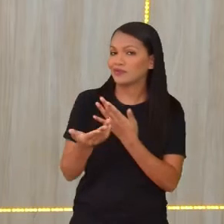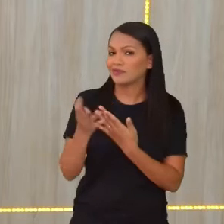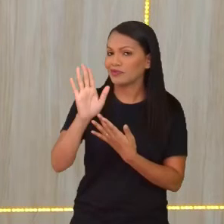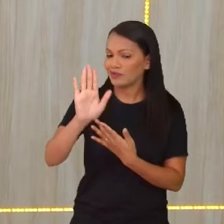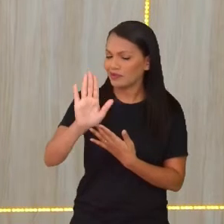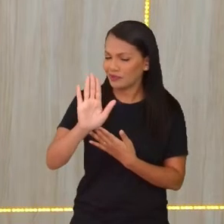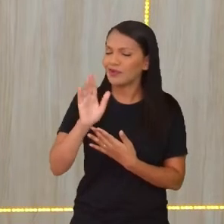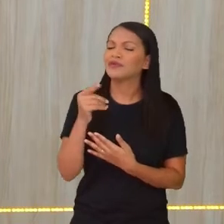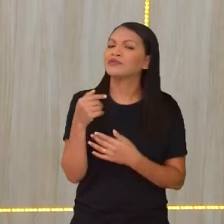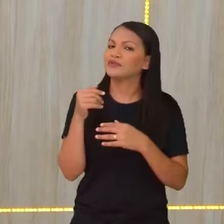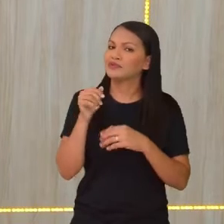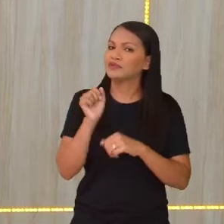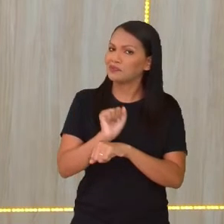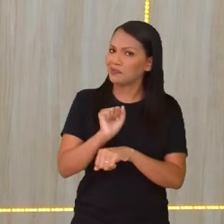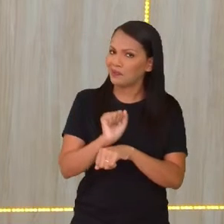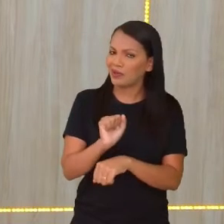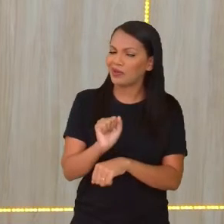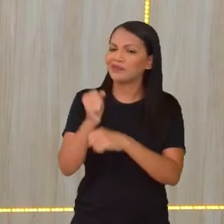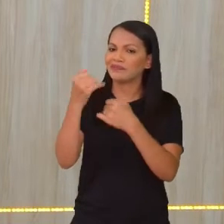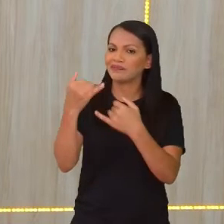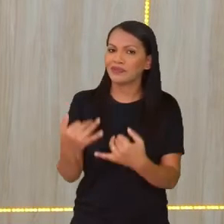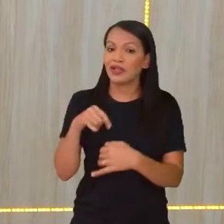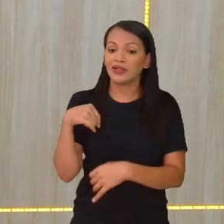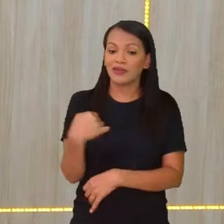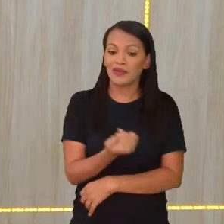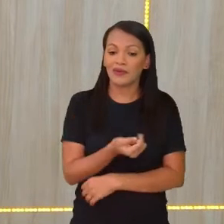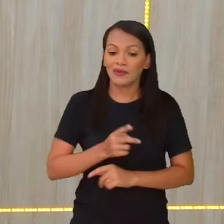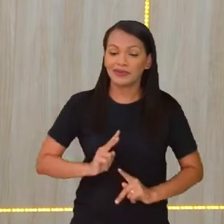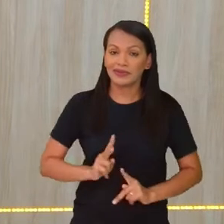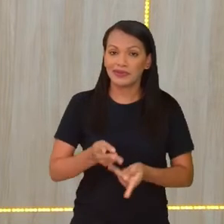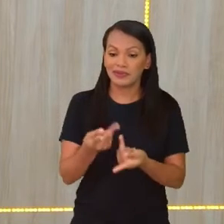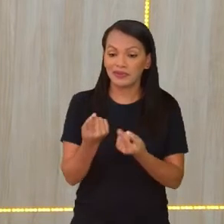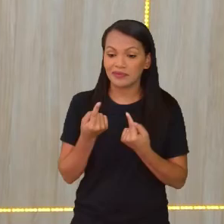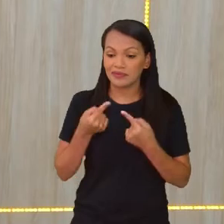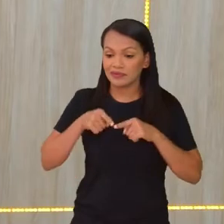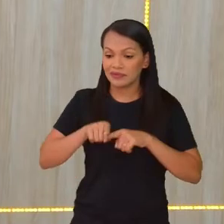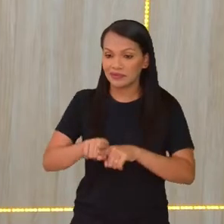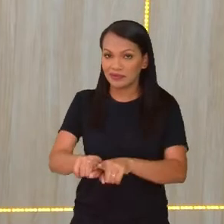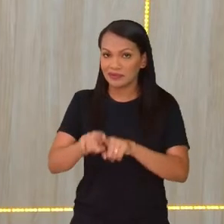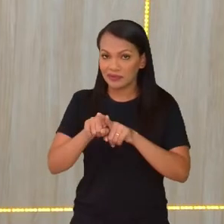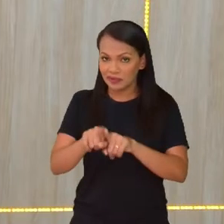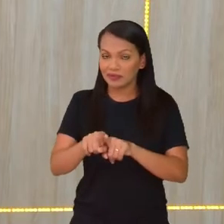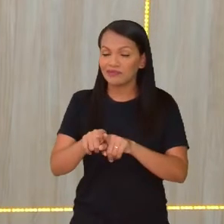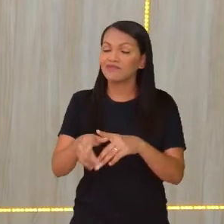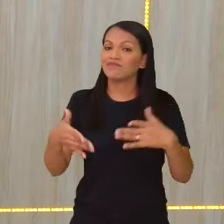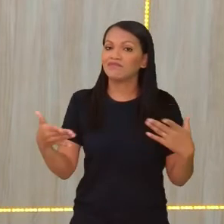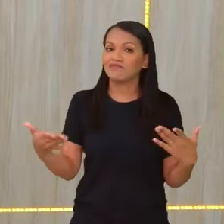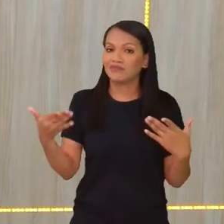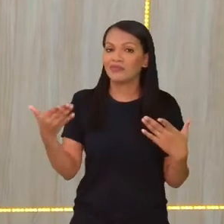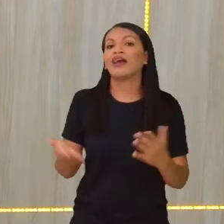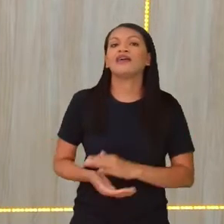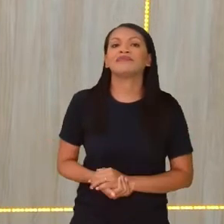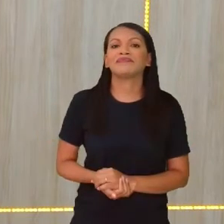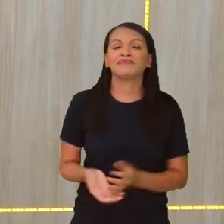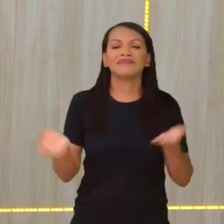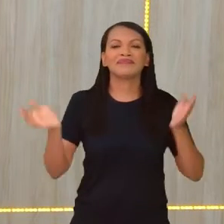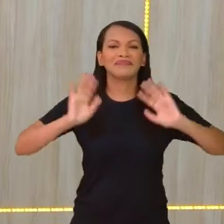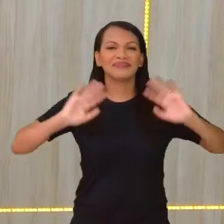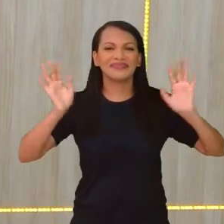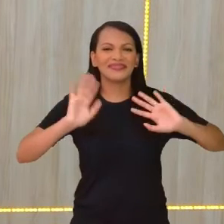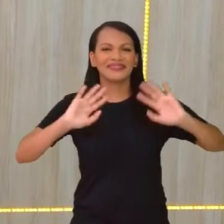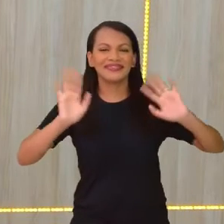vocês, nós sempre andamos muito bem acompanhados e acompanhadas. Então aqui do lado